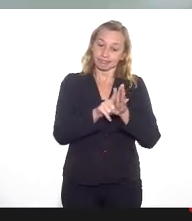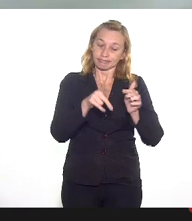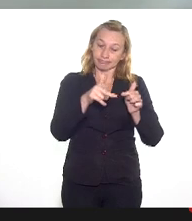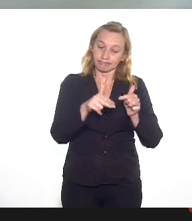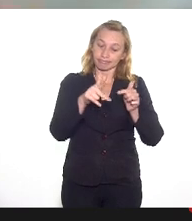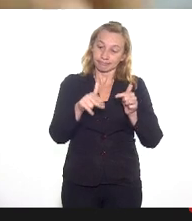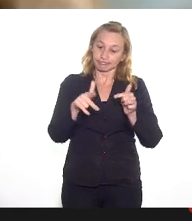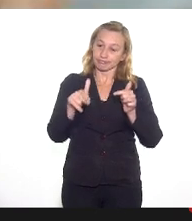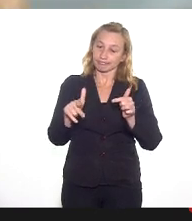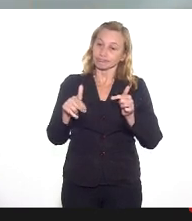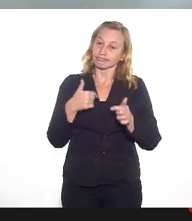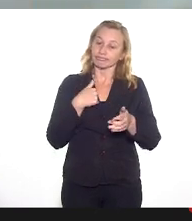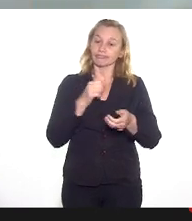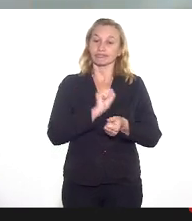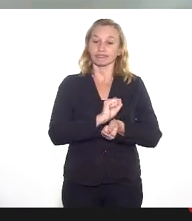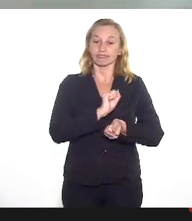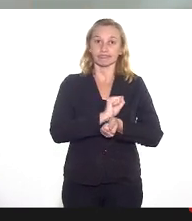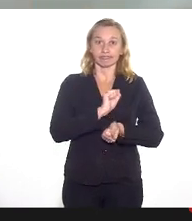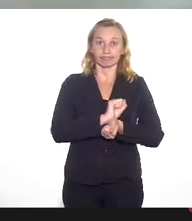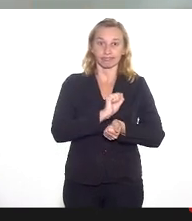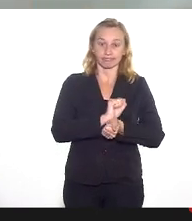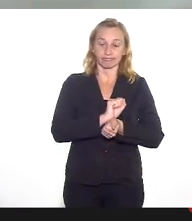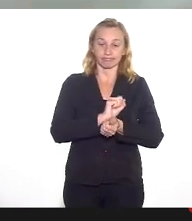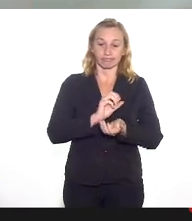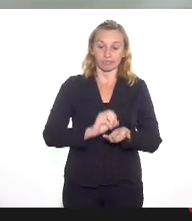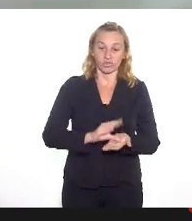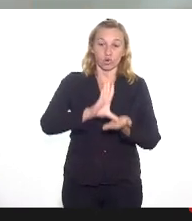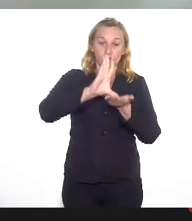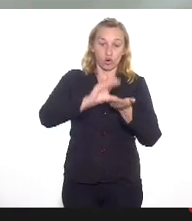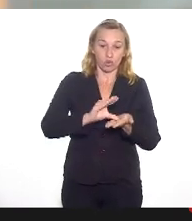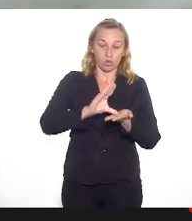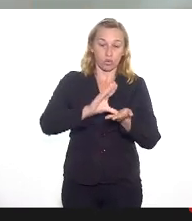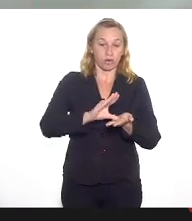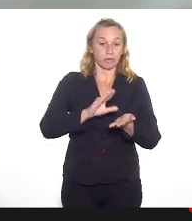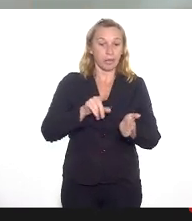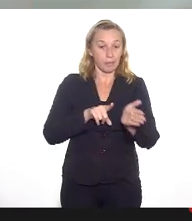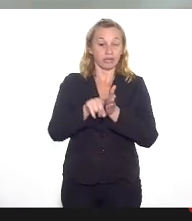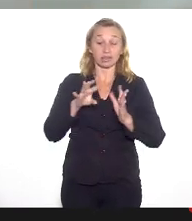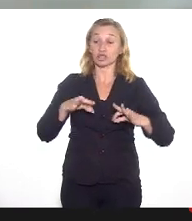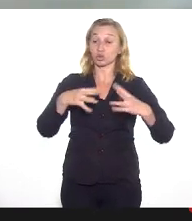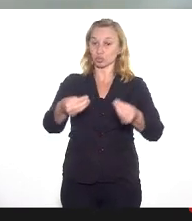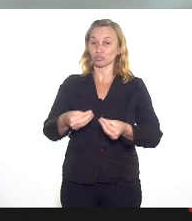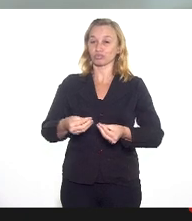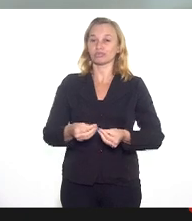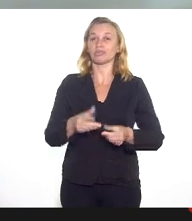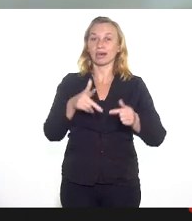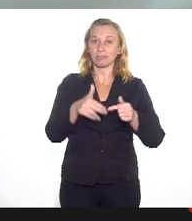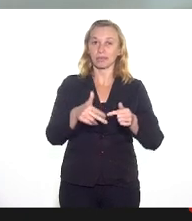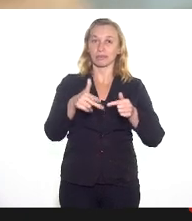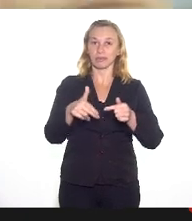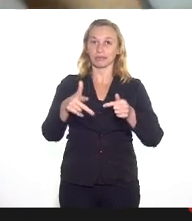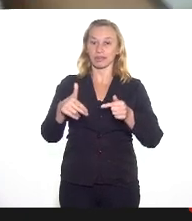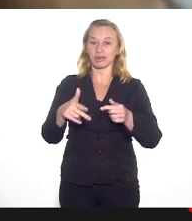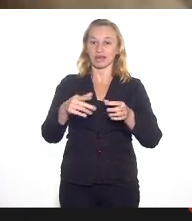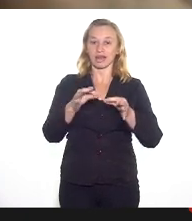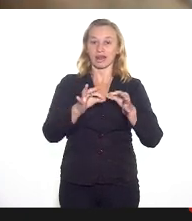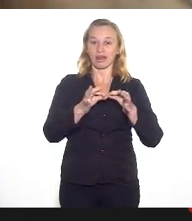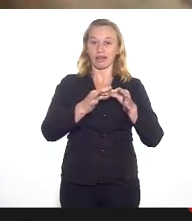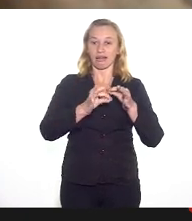eu fico aguardando ter um volume maior para perguntar tudo uma vez, para não ficar fazendo